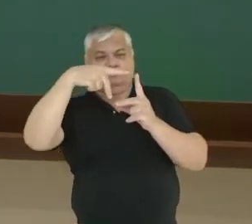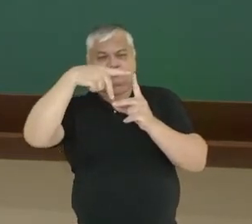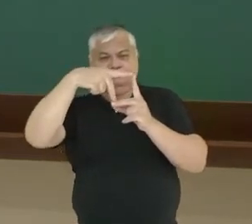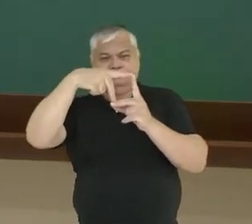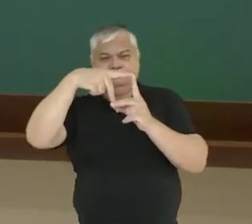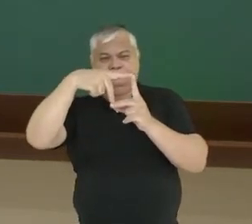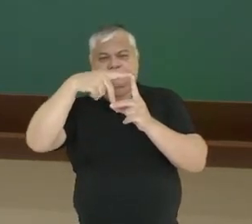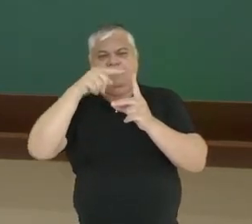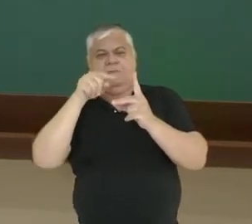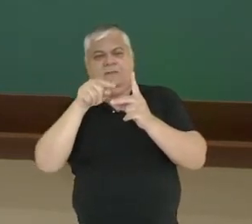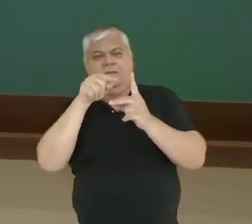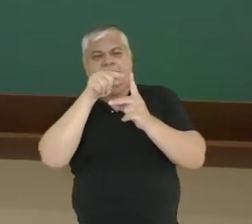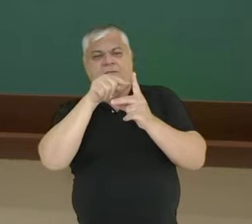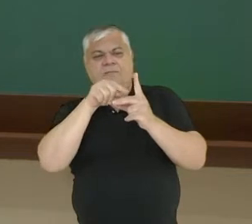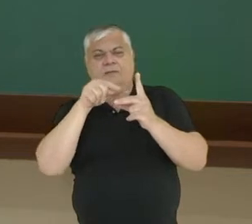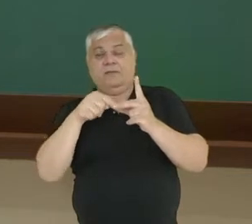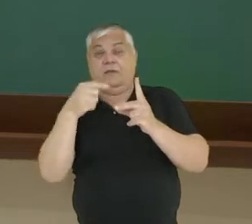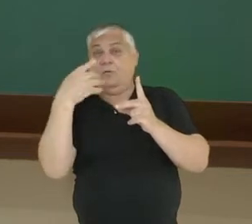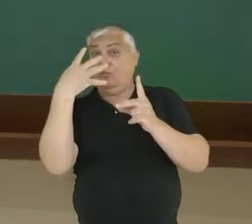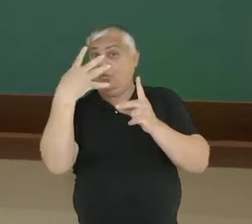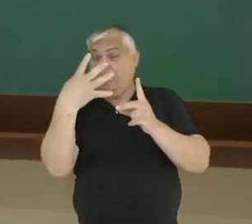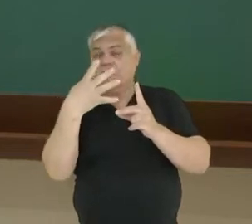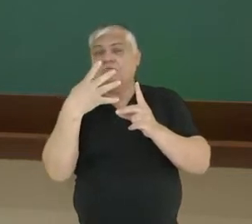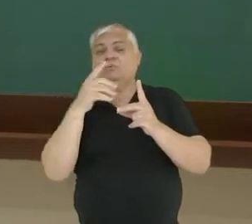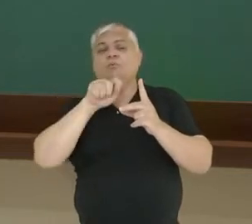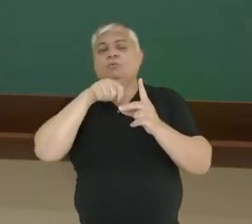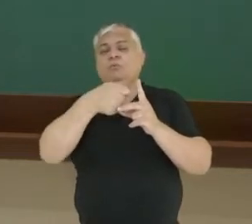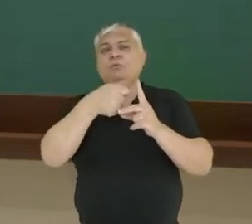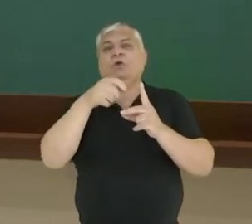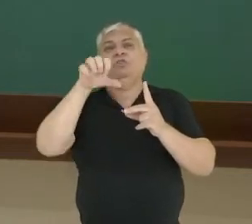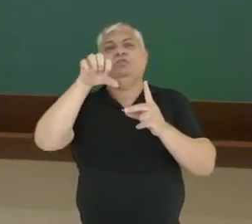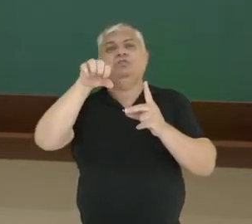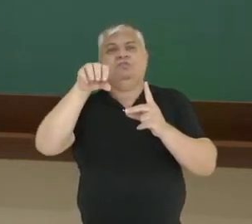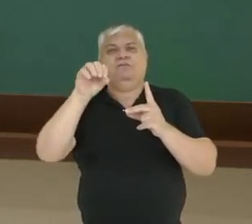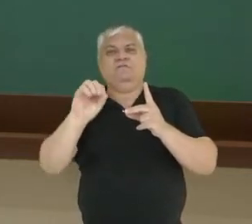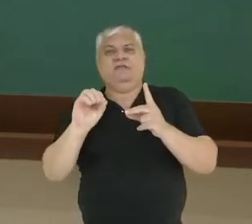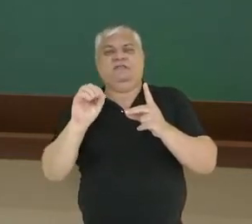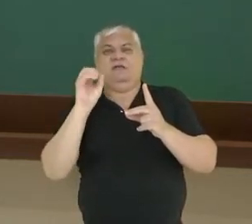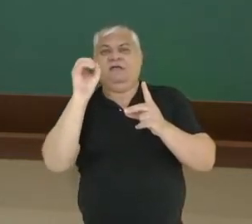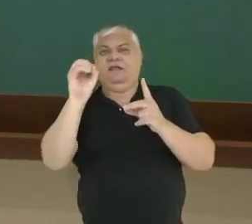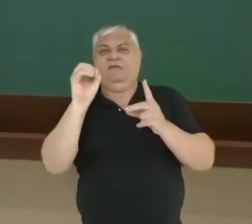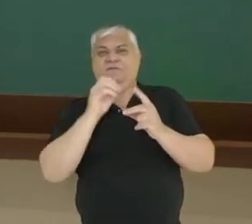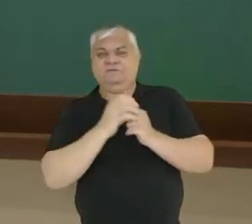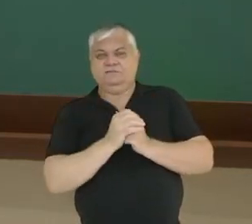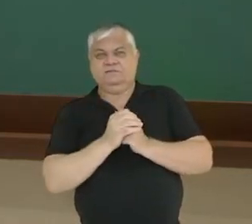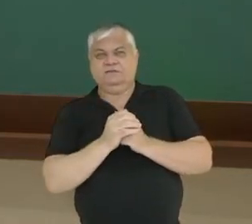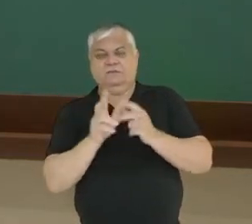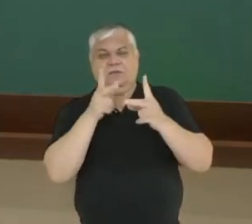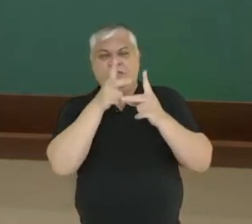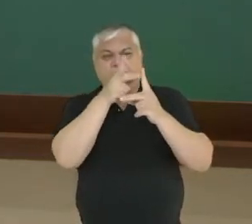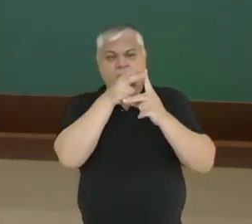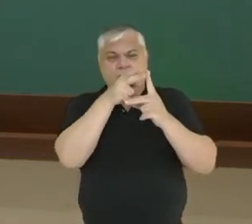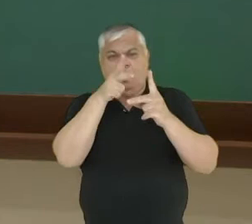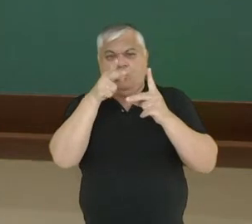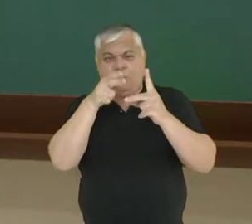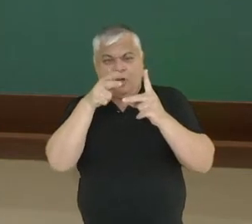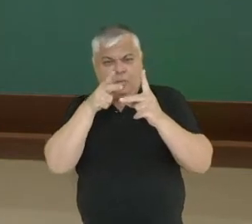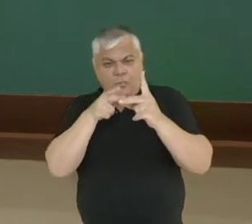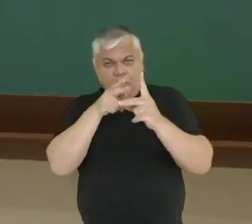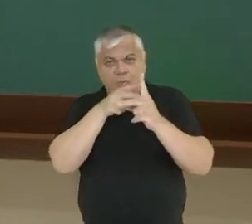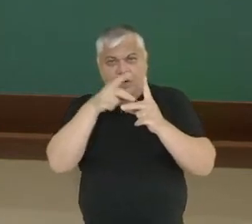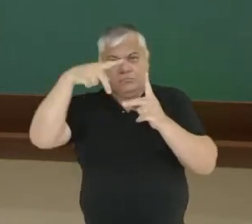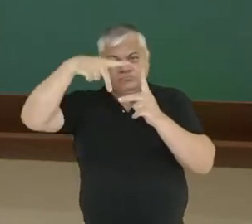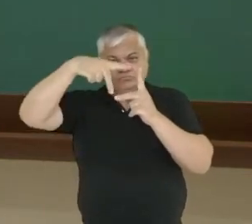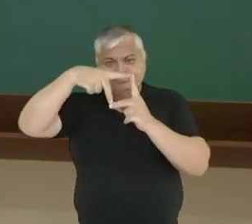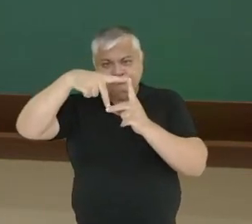no valor de 90 graus. E tem que ter todos os ladinhos iguais. Caso